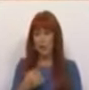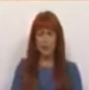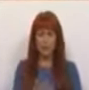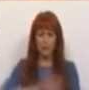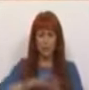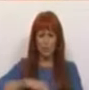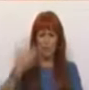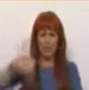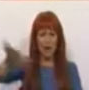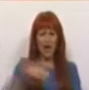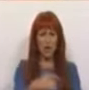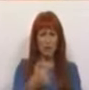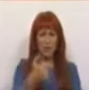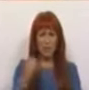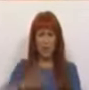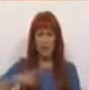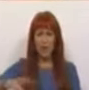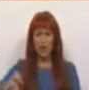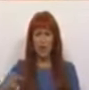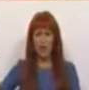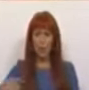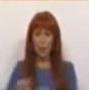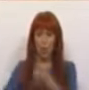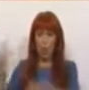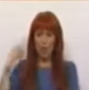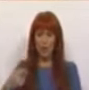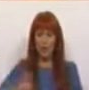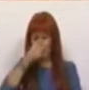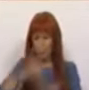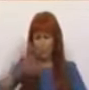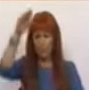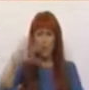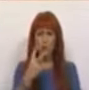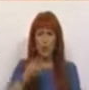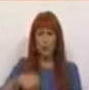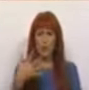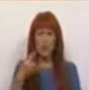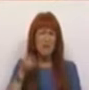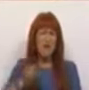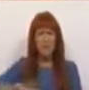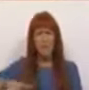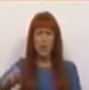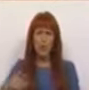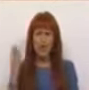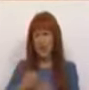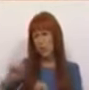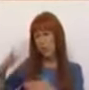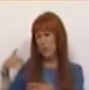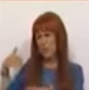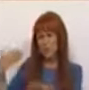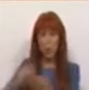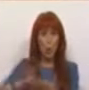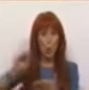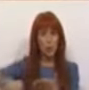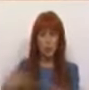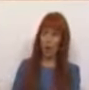de mais de 950 milhões de euros no último ano, rendas acumuladas de mais de 2,5 mil milhões de euros desde o início destes